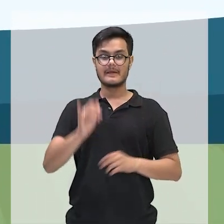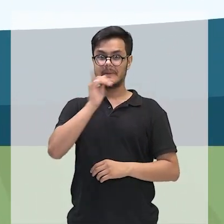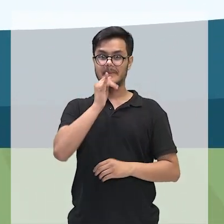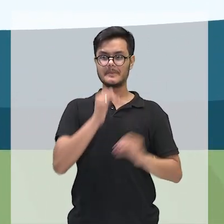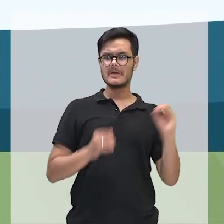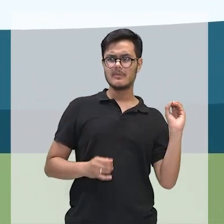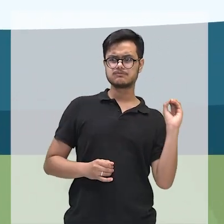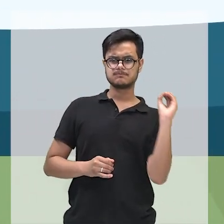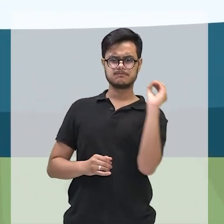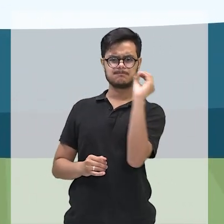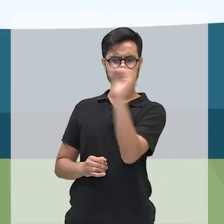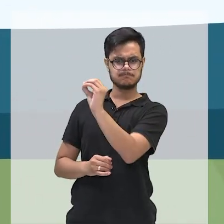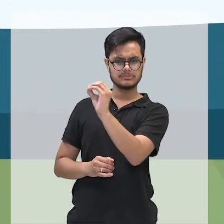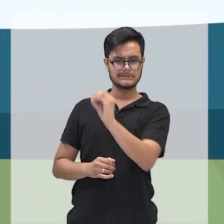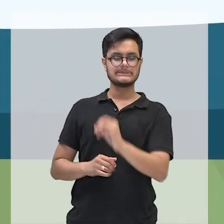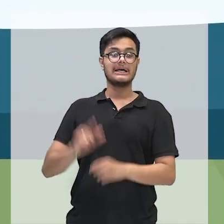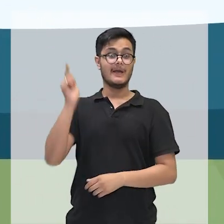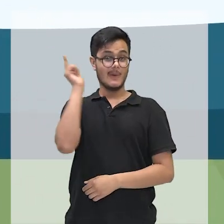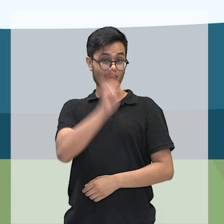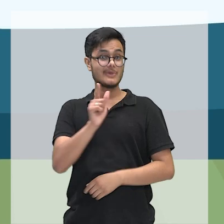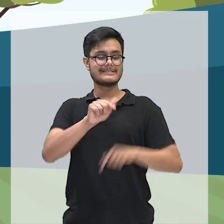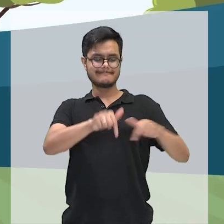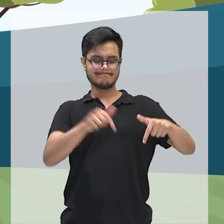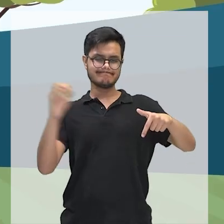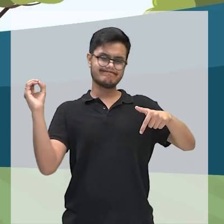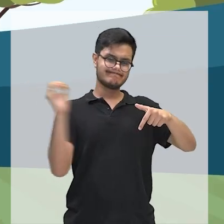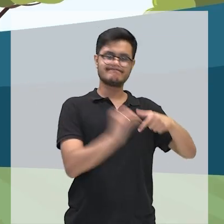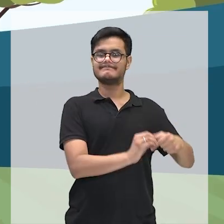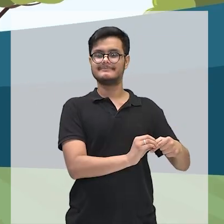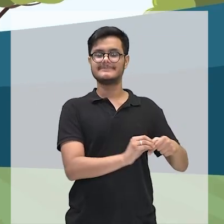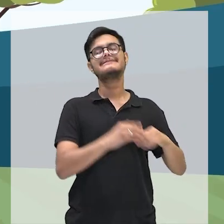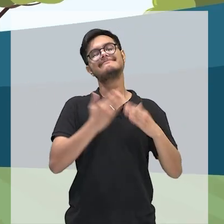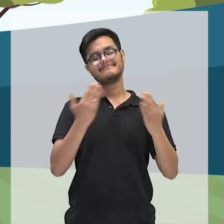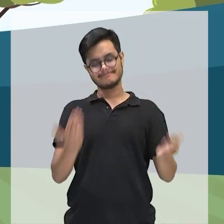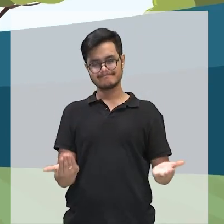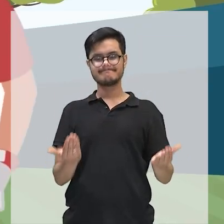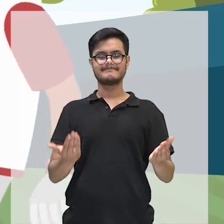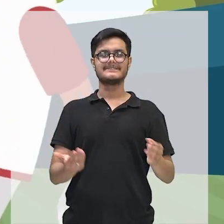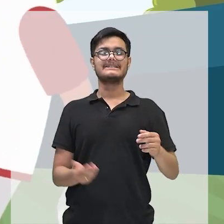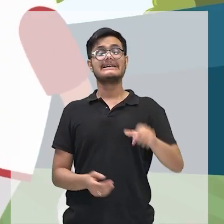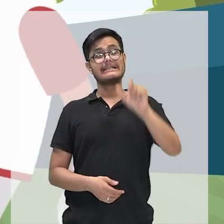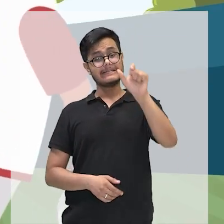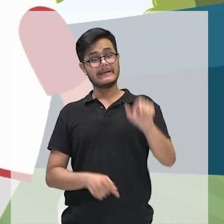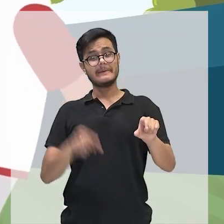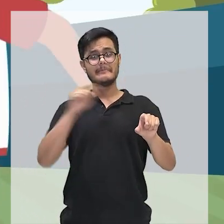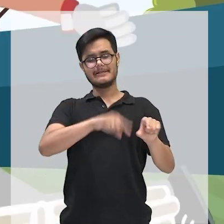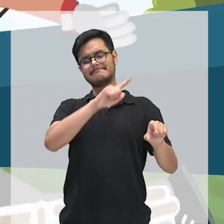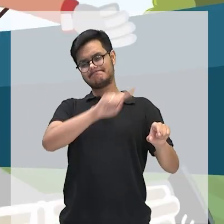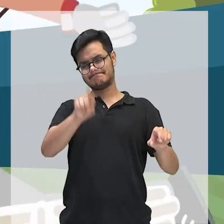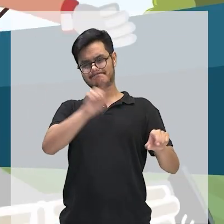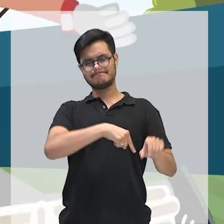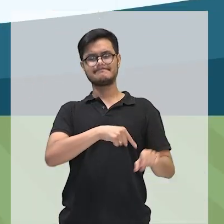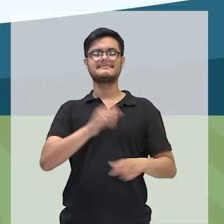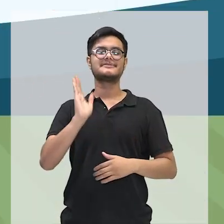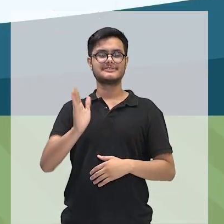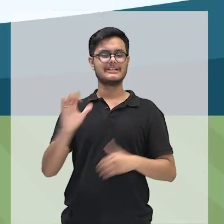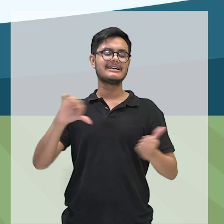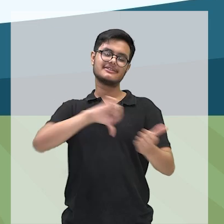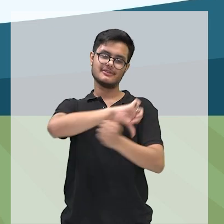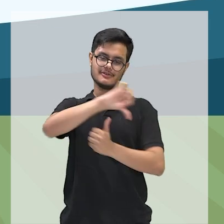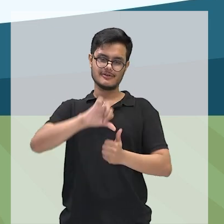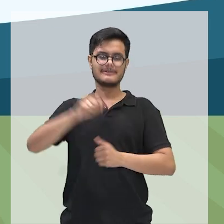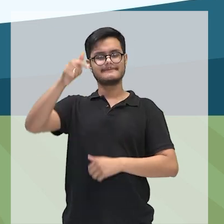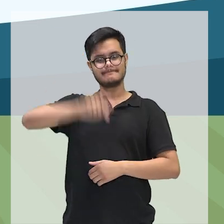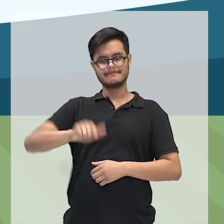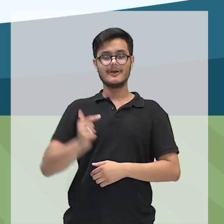ou arremessador, ele consegue acertar o wicket. Logo, esse jogador ele foi eliminado e faz a troca